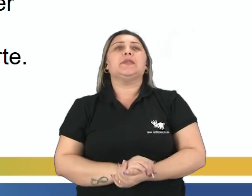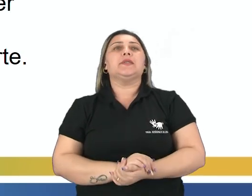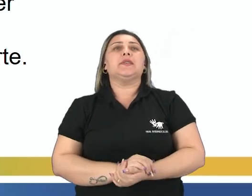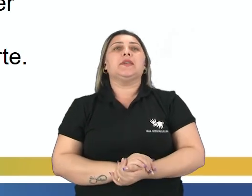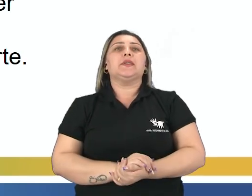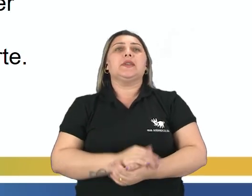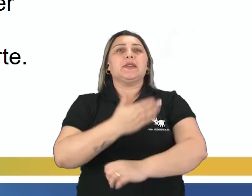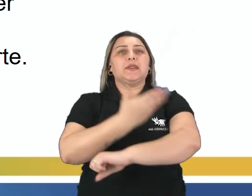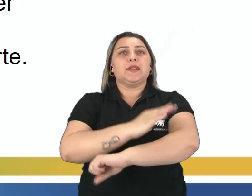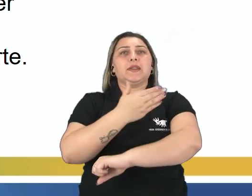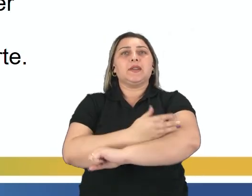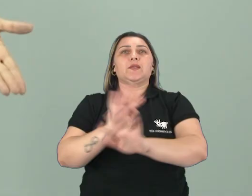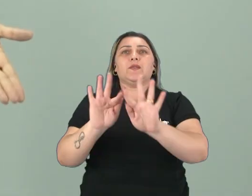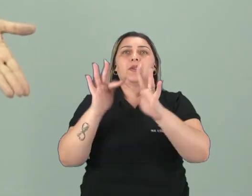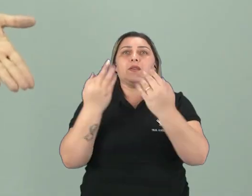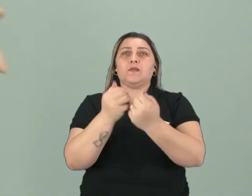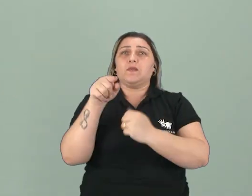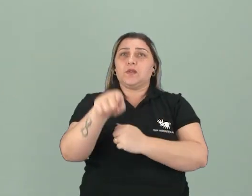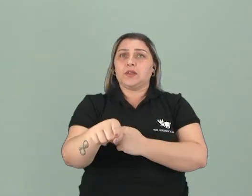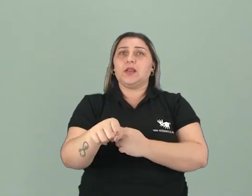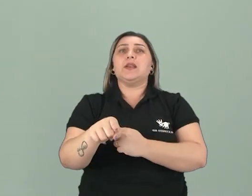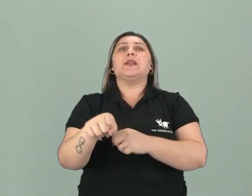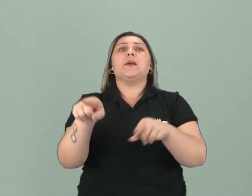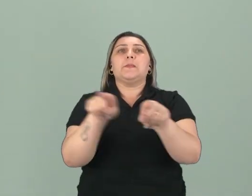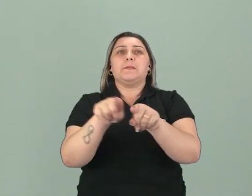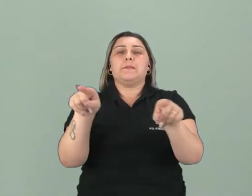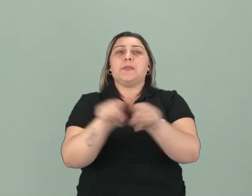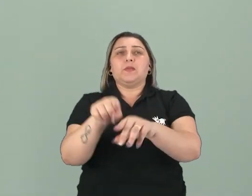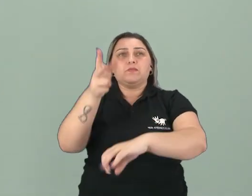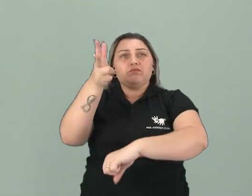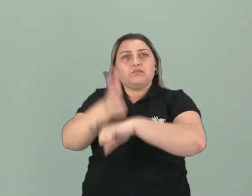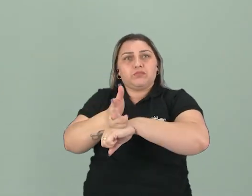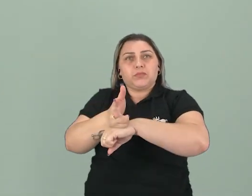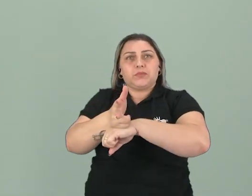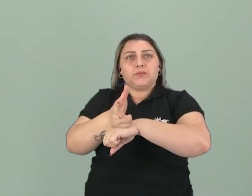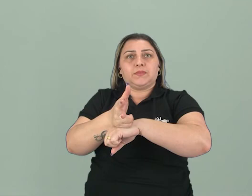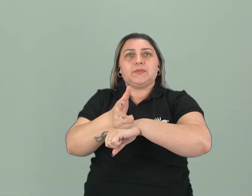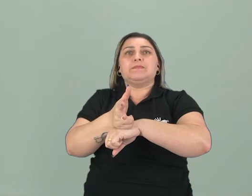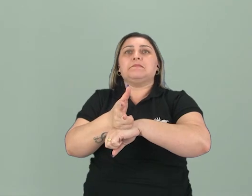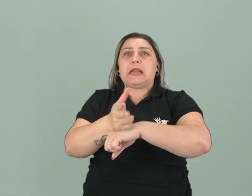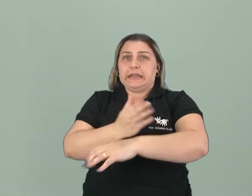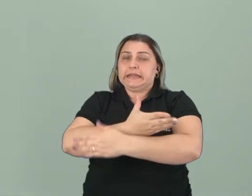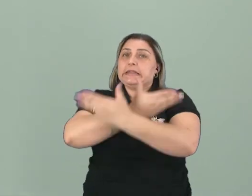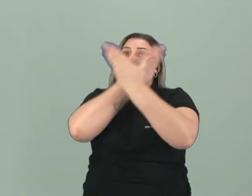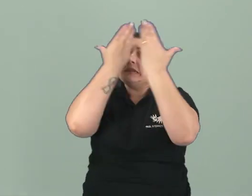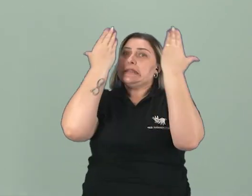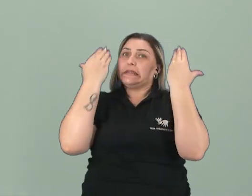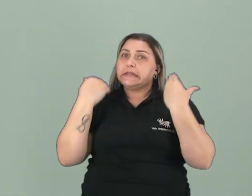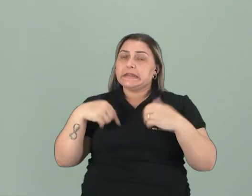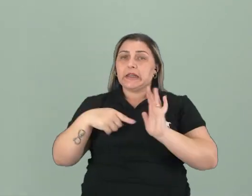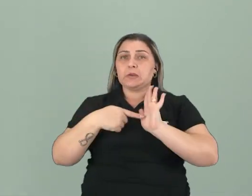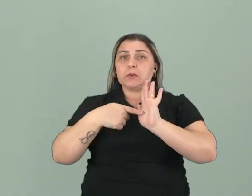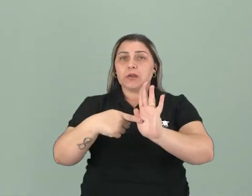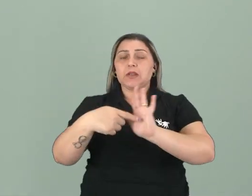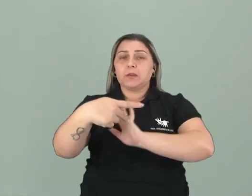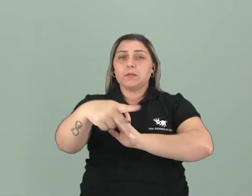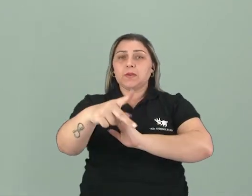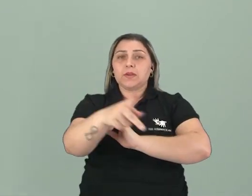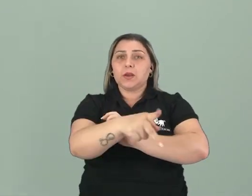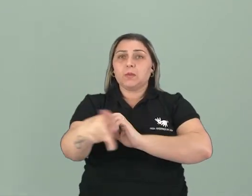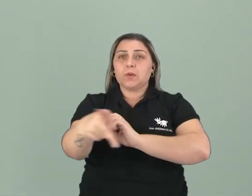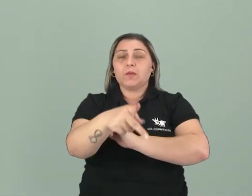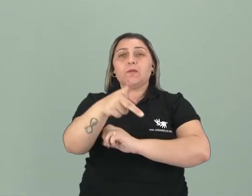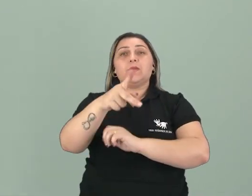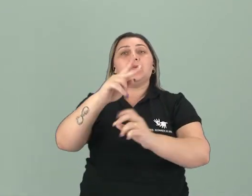autênticas. Treine com seus familiares. Você pode, inclusive, fazer uma gravação, gente.